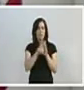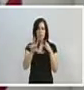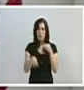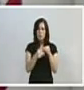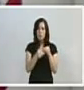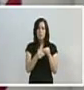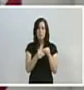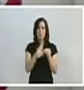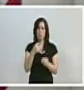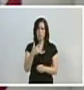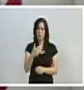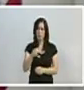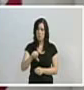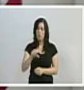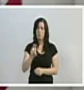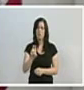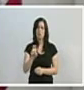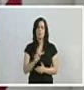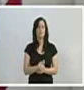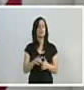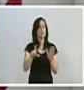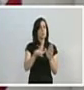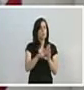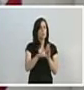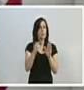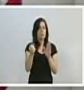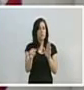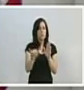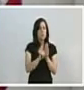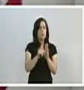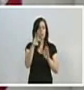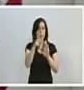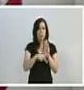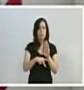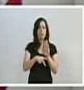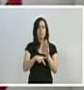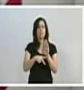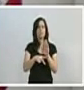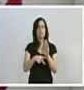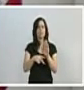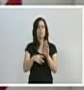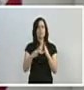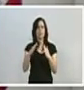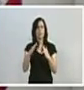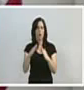Complementar 295, a lei identificada como projeto e o programa More